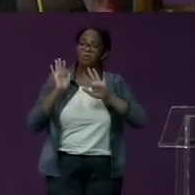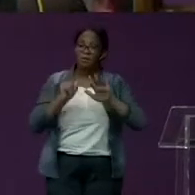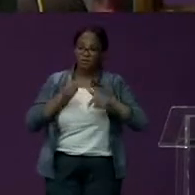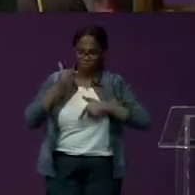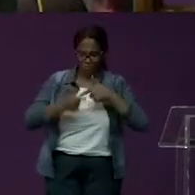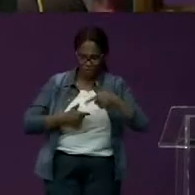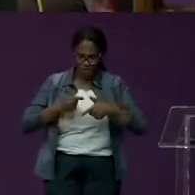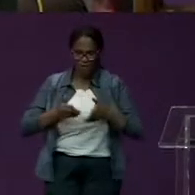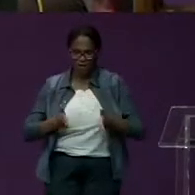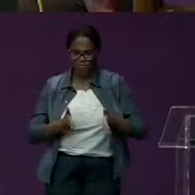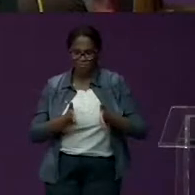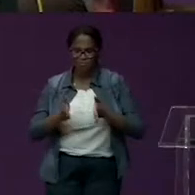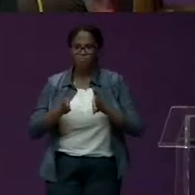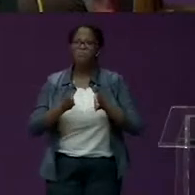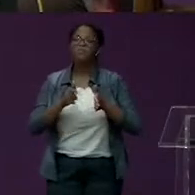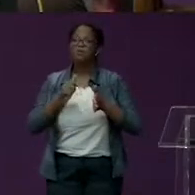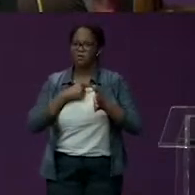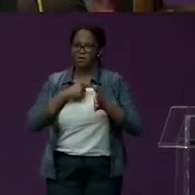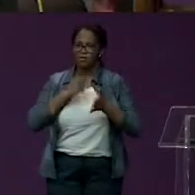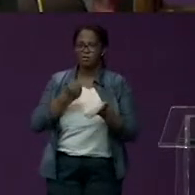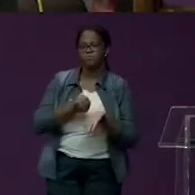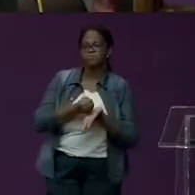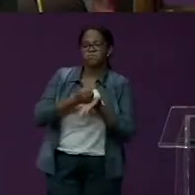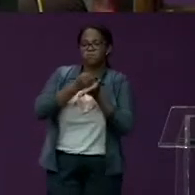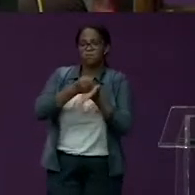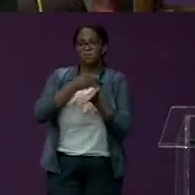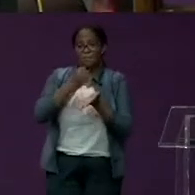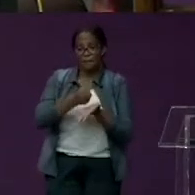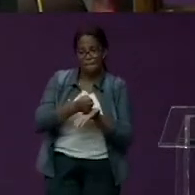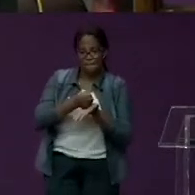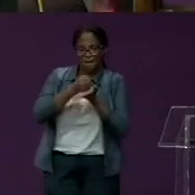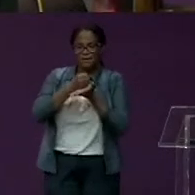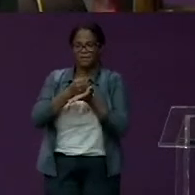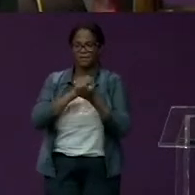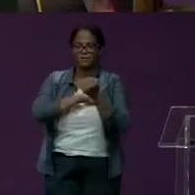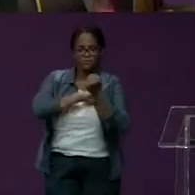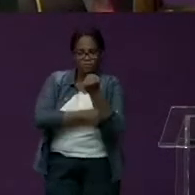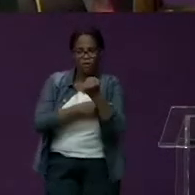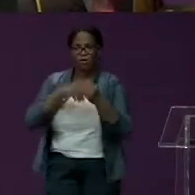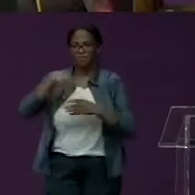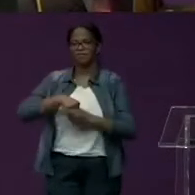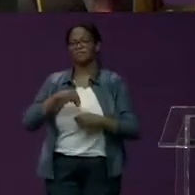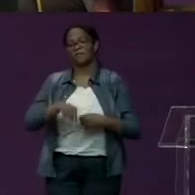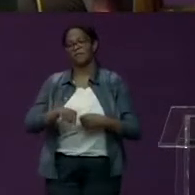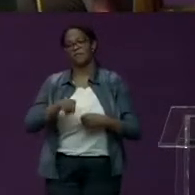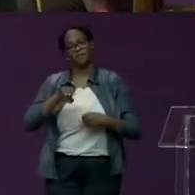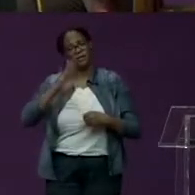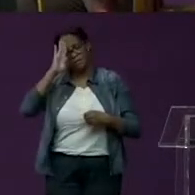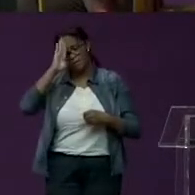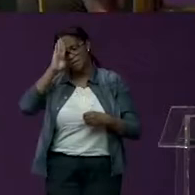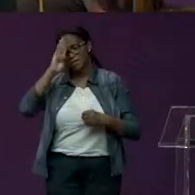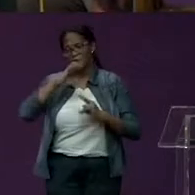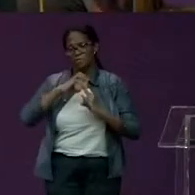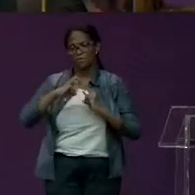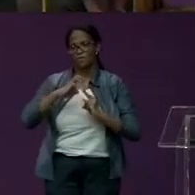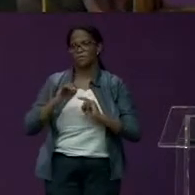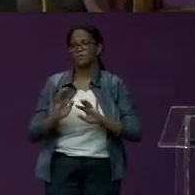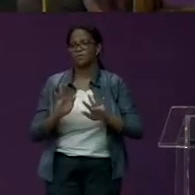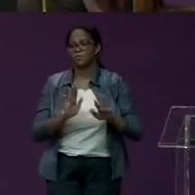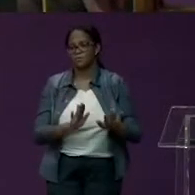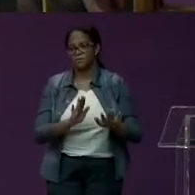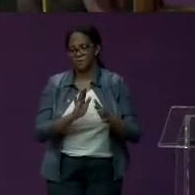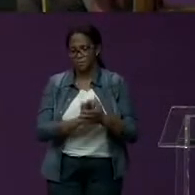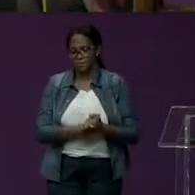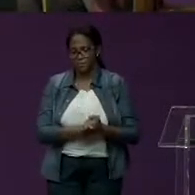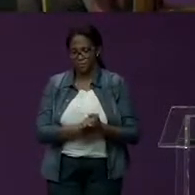está indo num caminho que vai ter base, pelo menos a base interna, né, que é uma base fundamental na Fiocruz. Eu acho